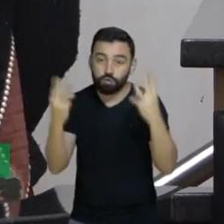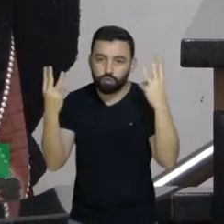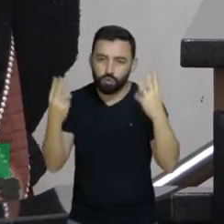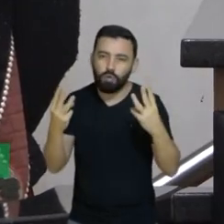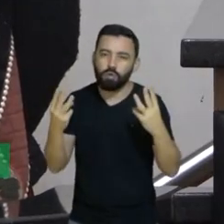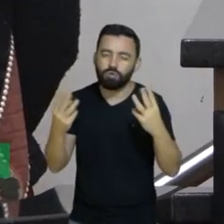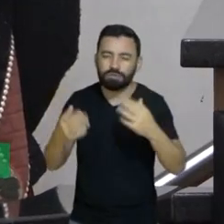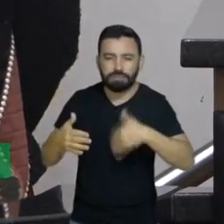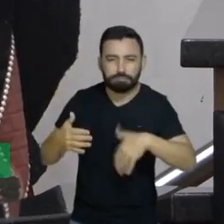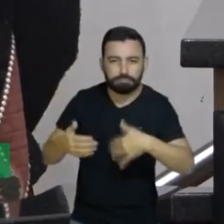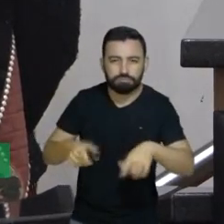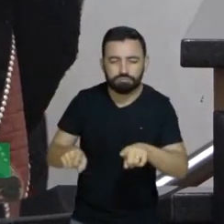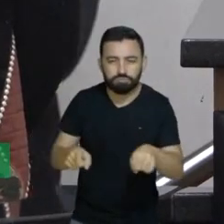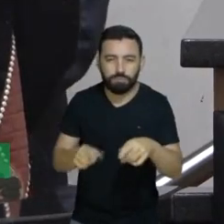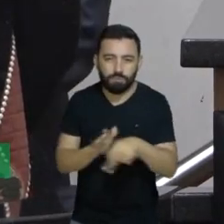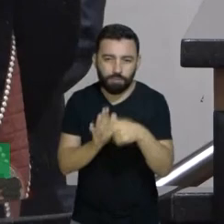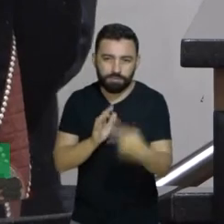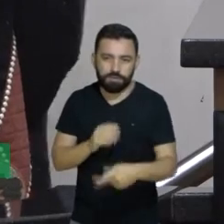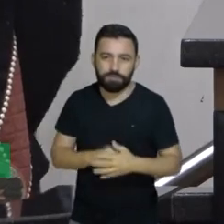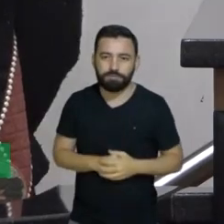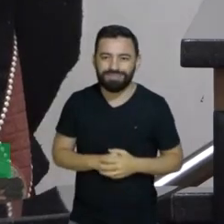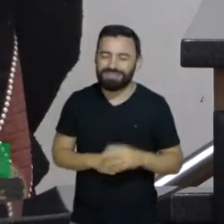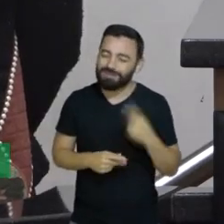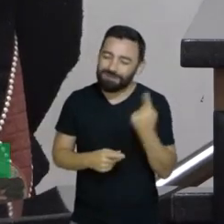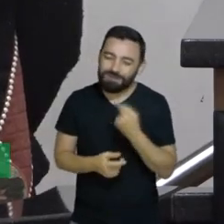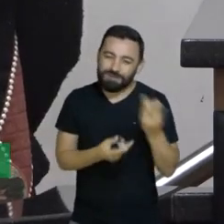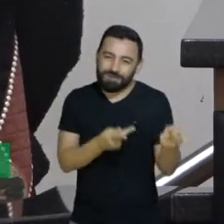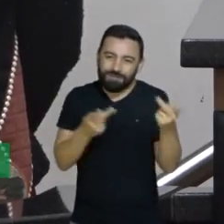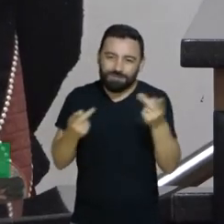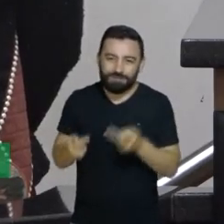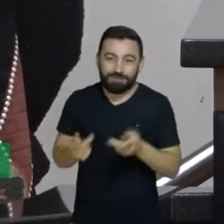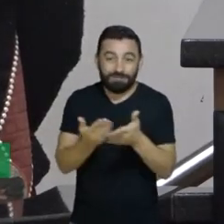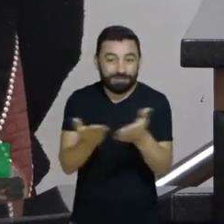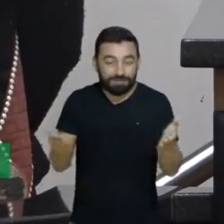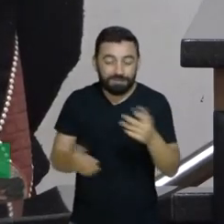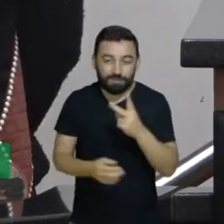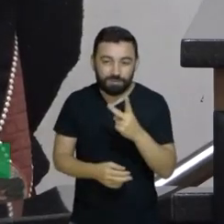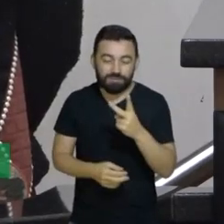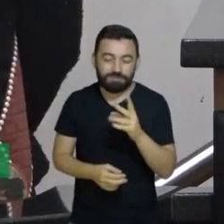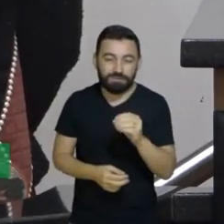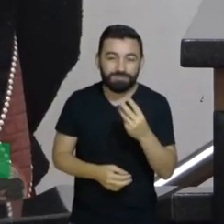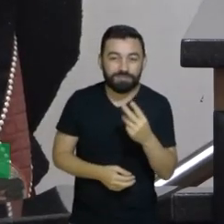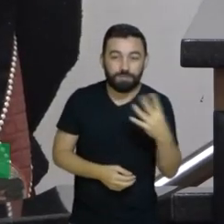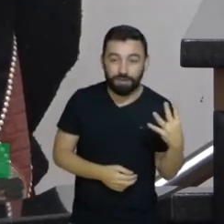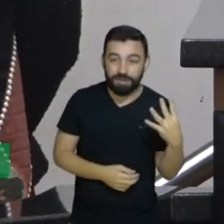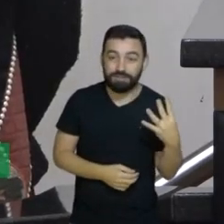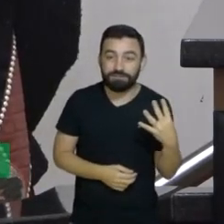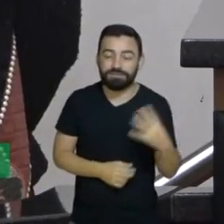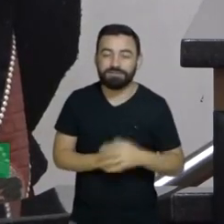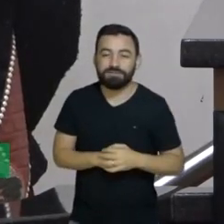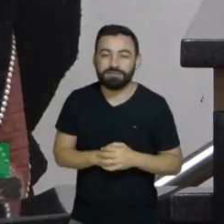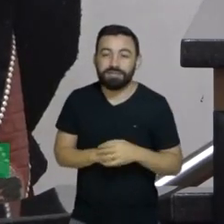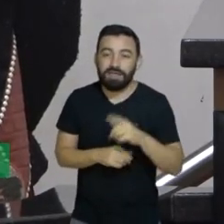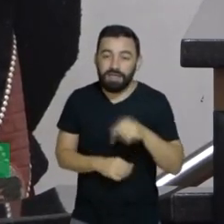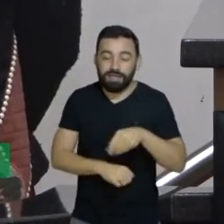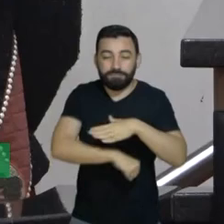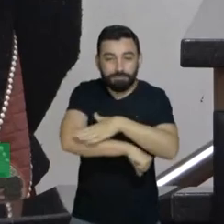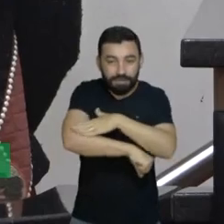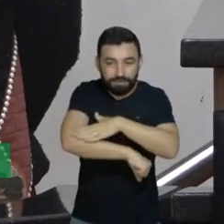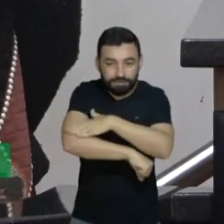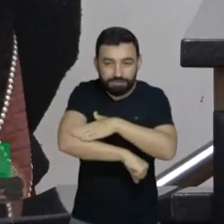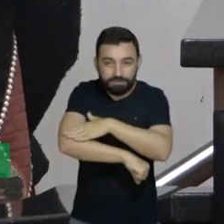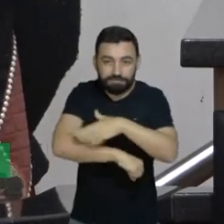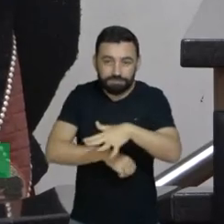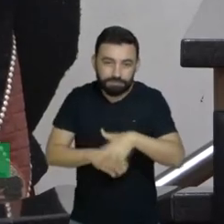artistas regionais. Deixamos o nosso convite para a edição de 2024 do Recanto do Pinhão, no calçadão da Praça